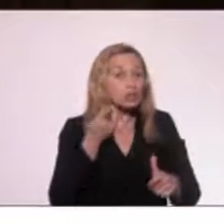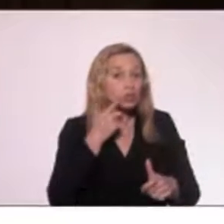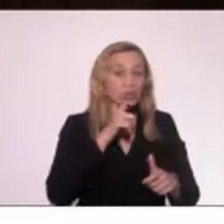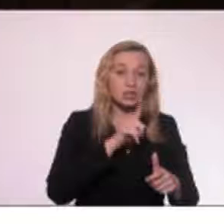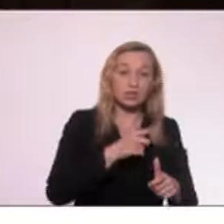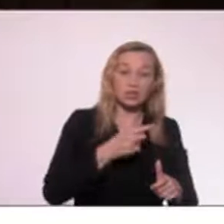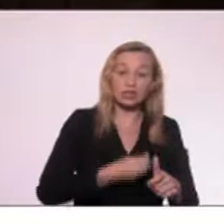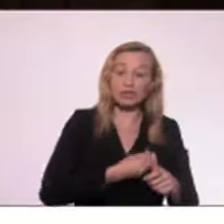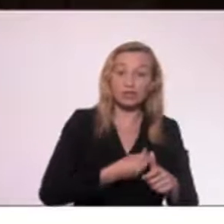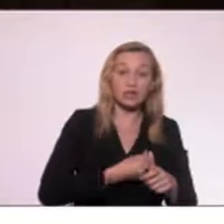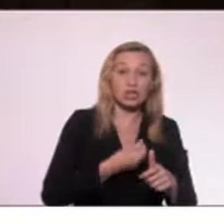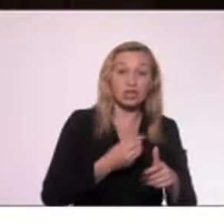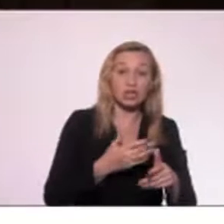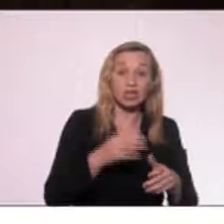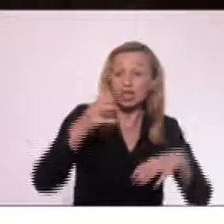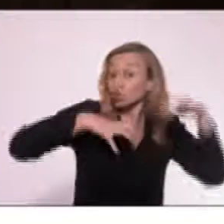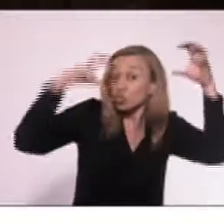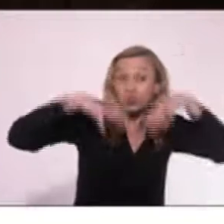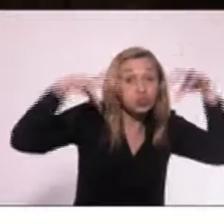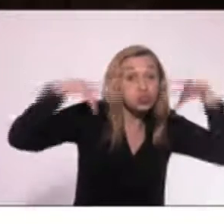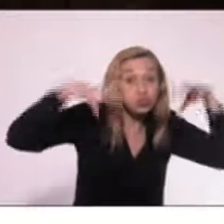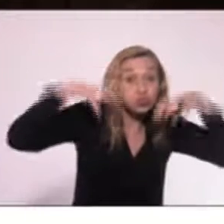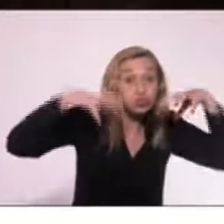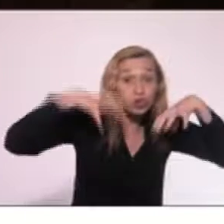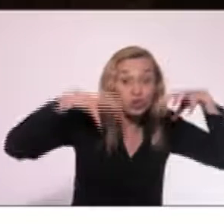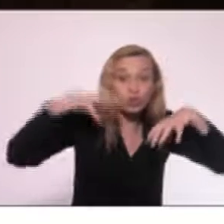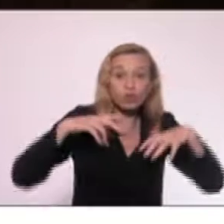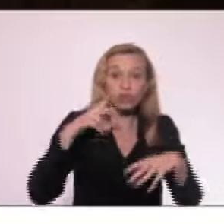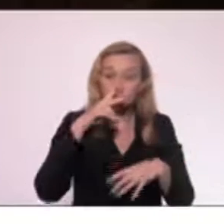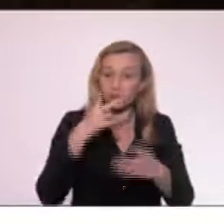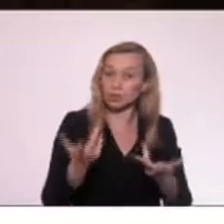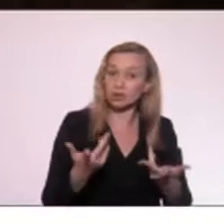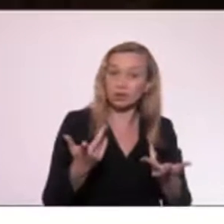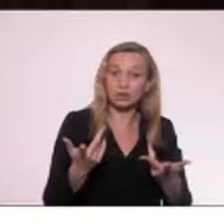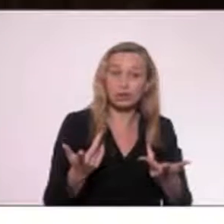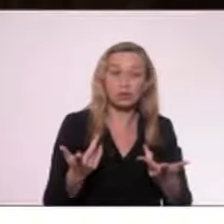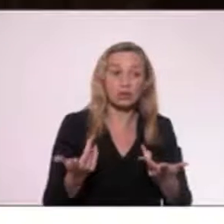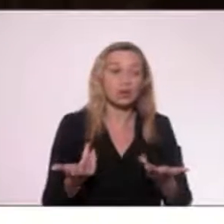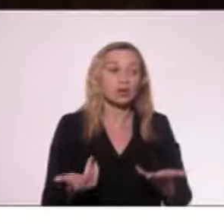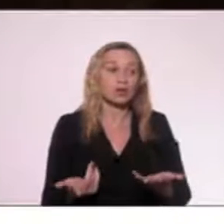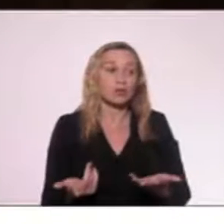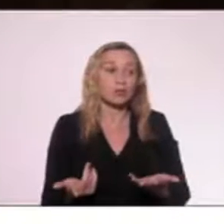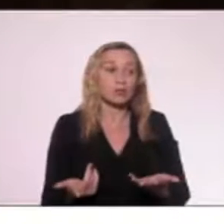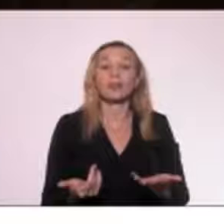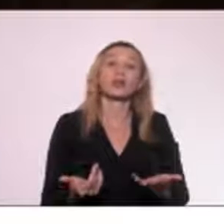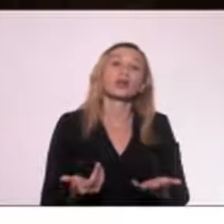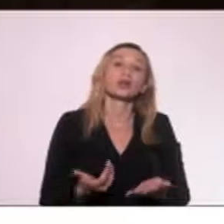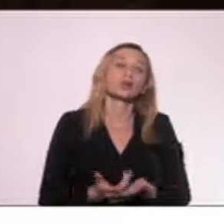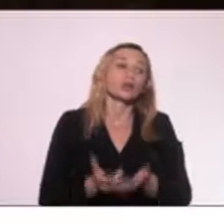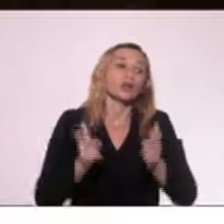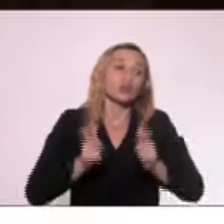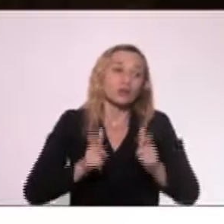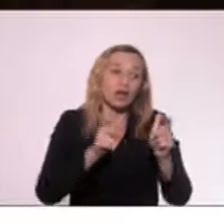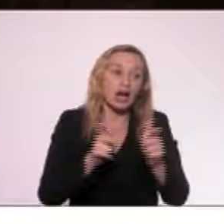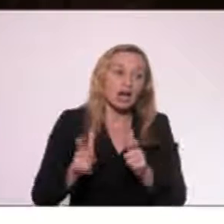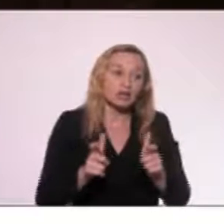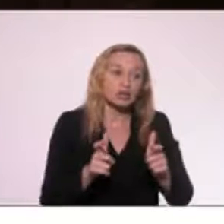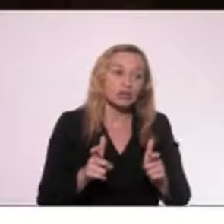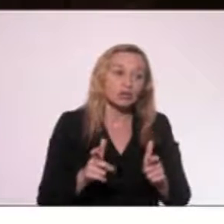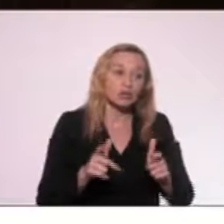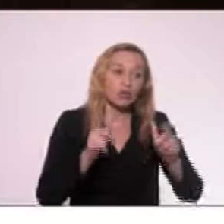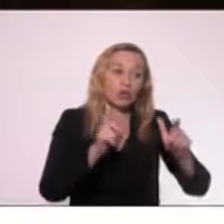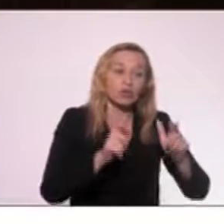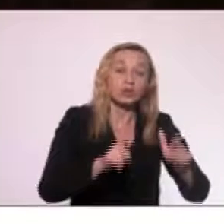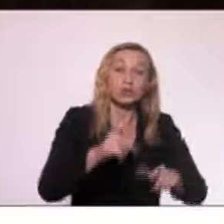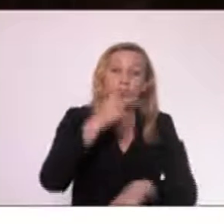uma encosta absolutamente verde, onde ser humano nenhum tocou, e aparece